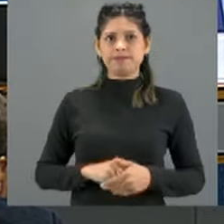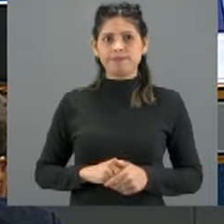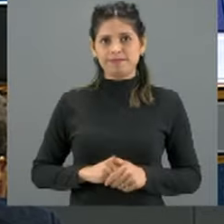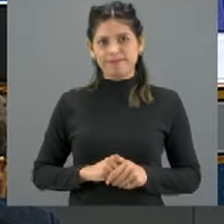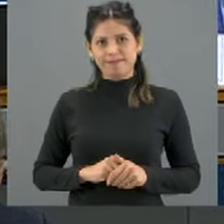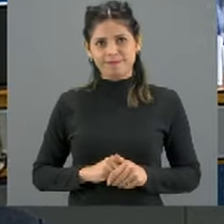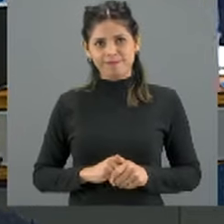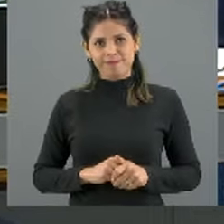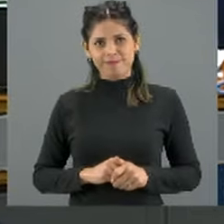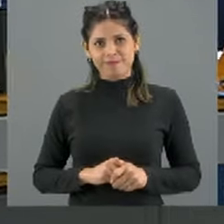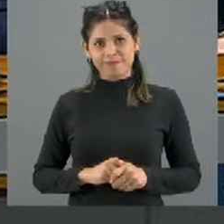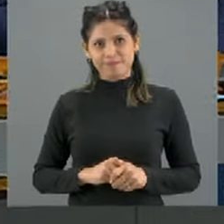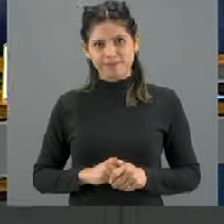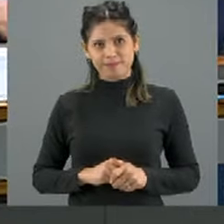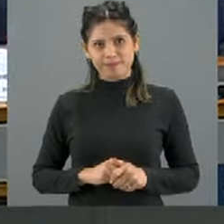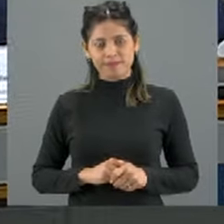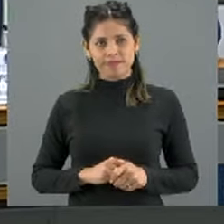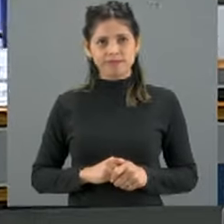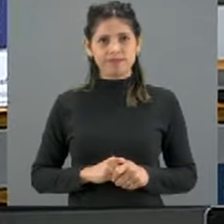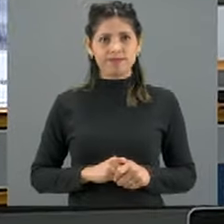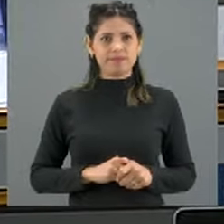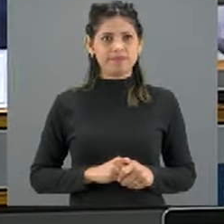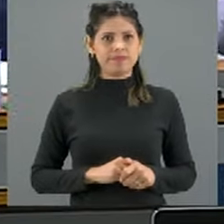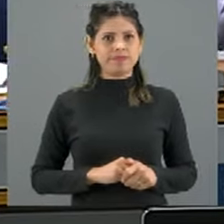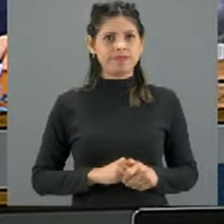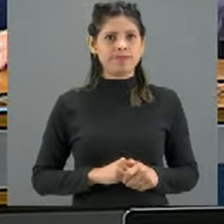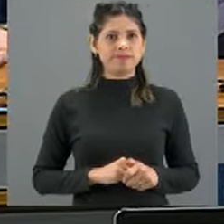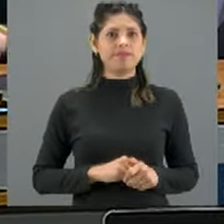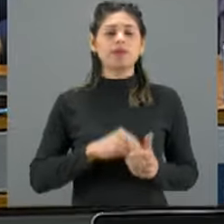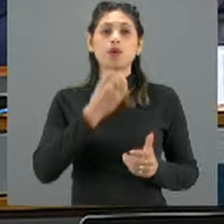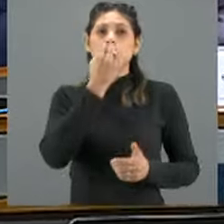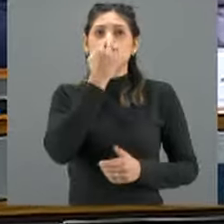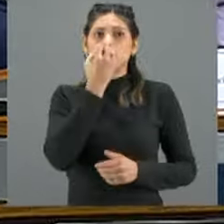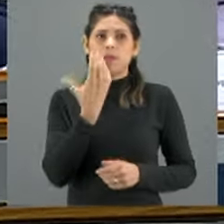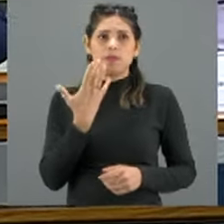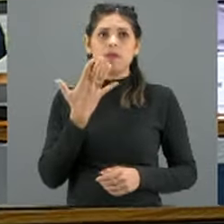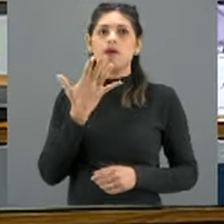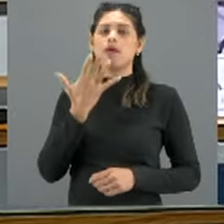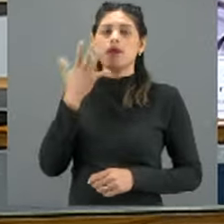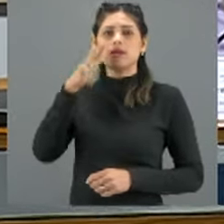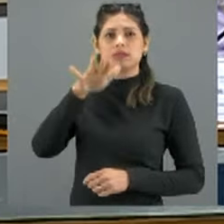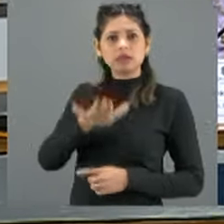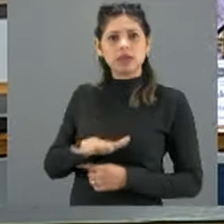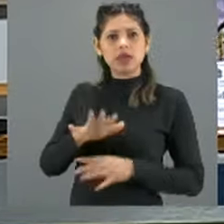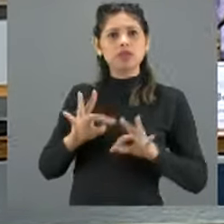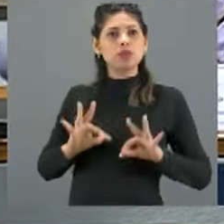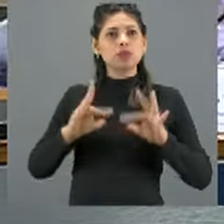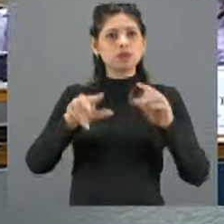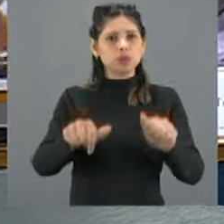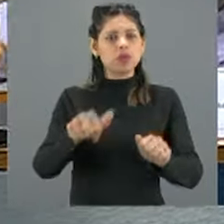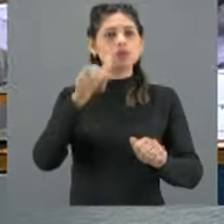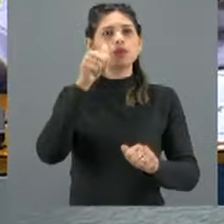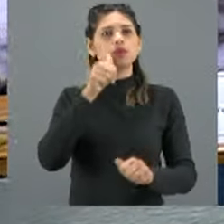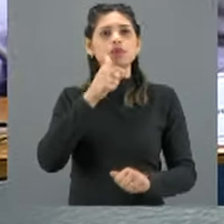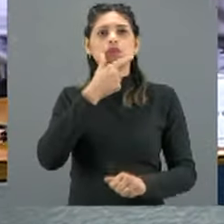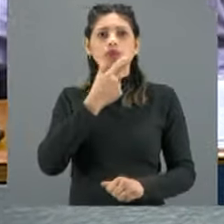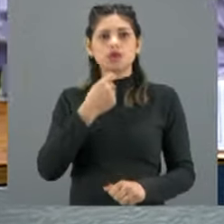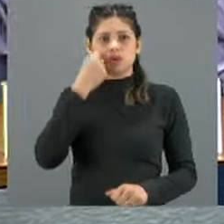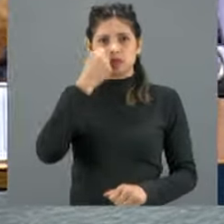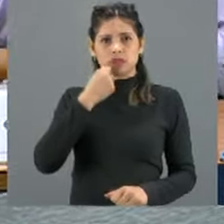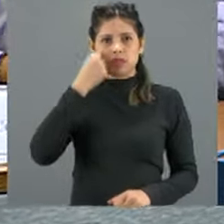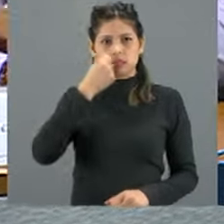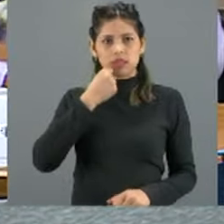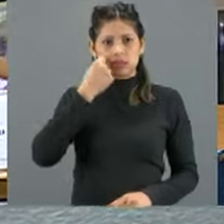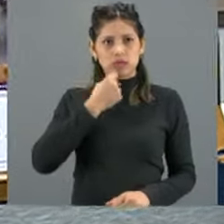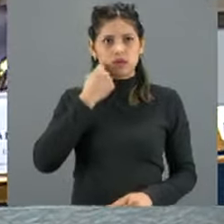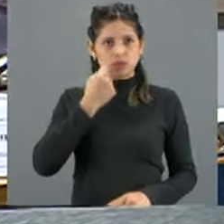Boa tarde a todos os nossos senadores do estado de Mato Grosso e também da outro estado.